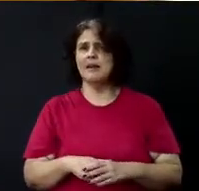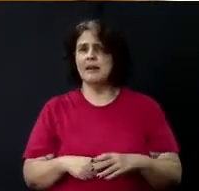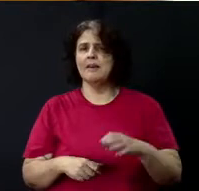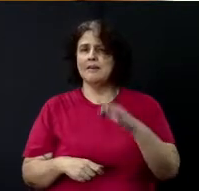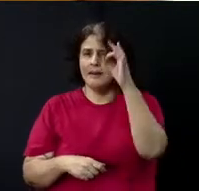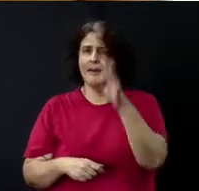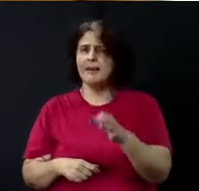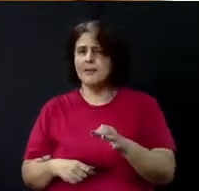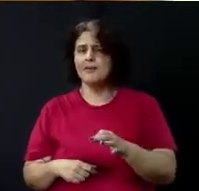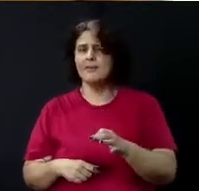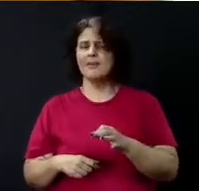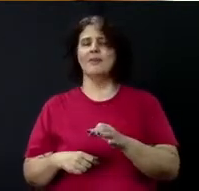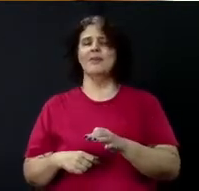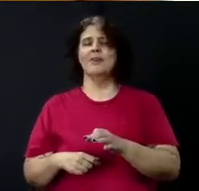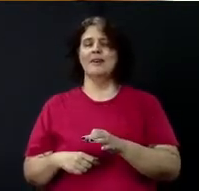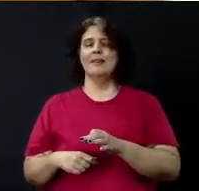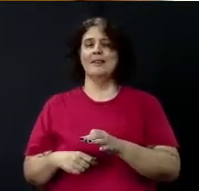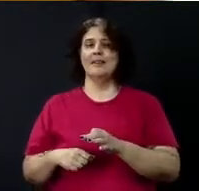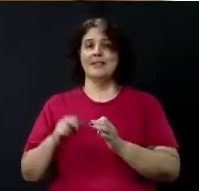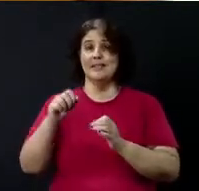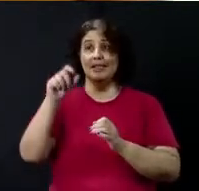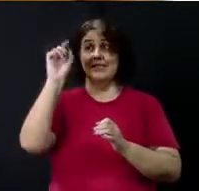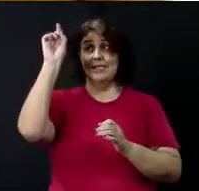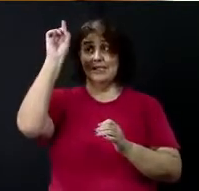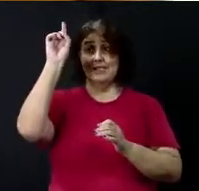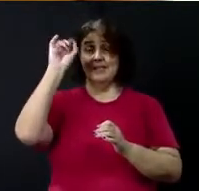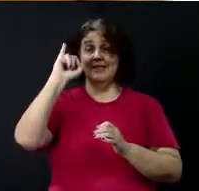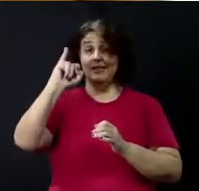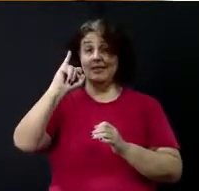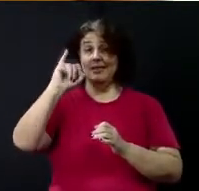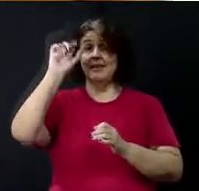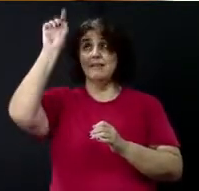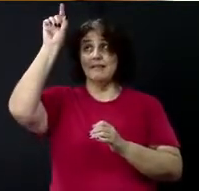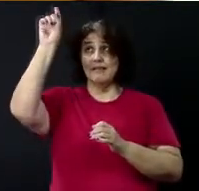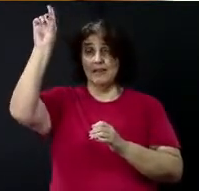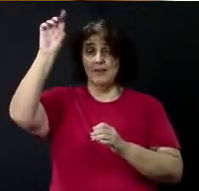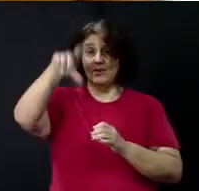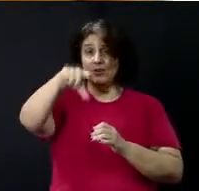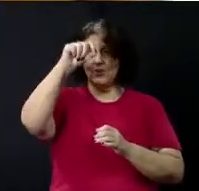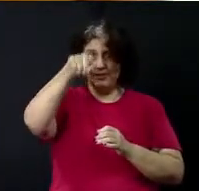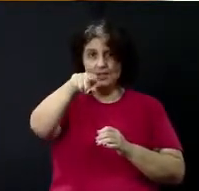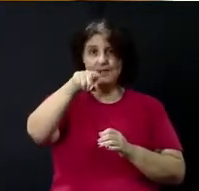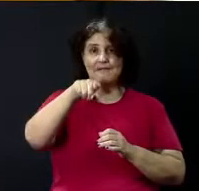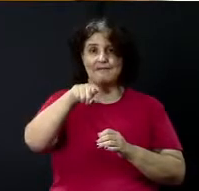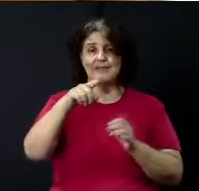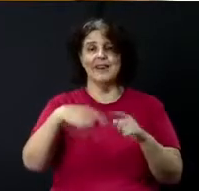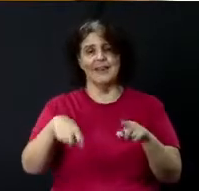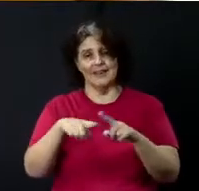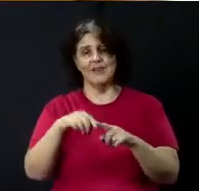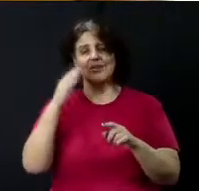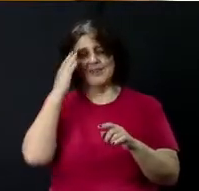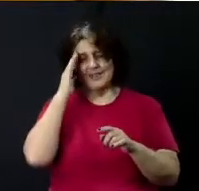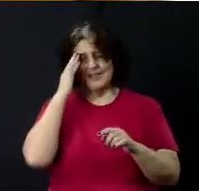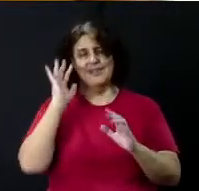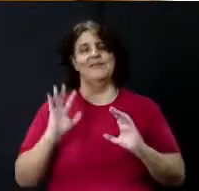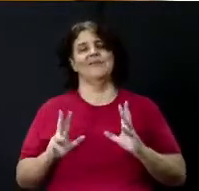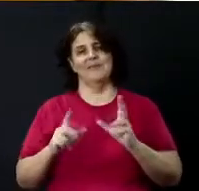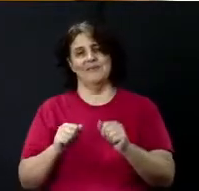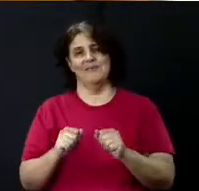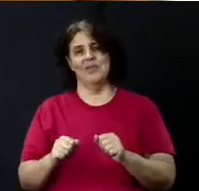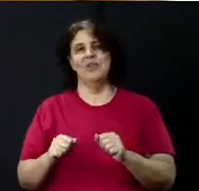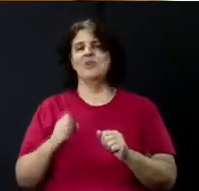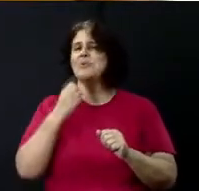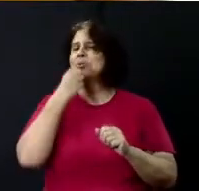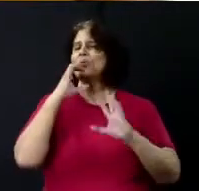Deus, logo logo você verá. E então você vai entender toda essa bondade, todo esse